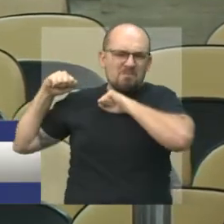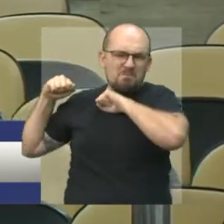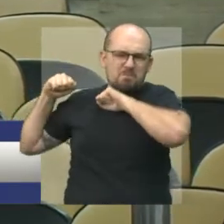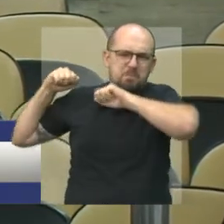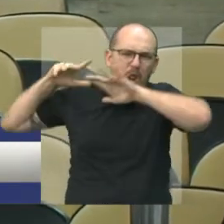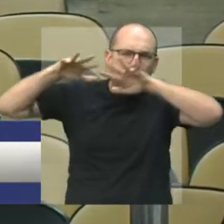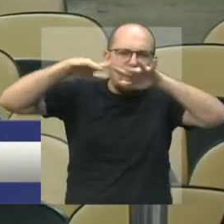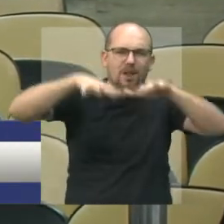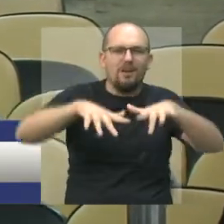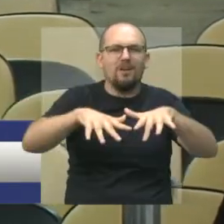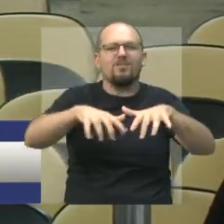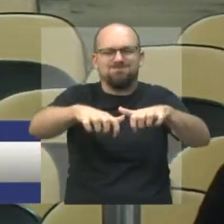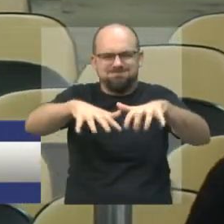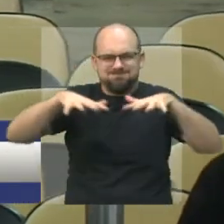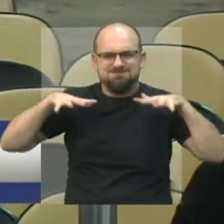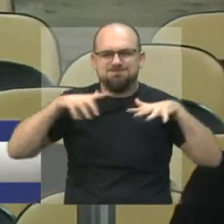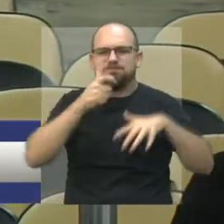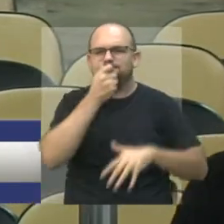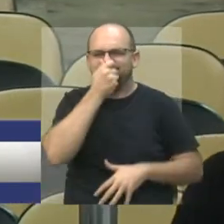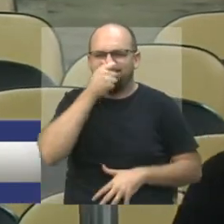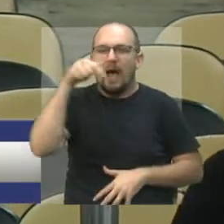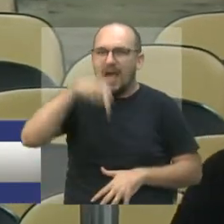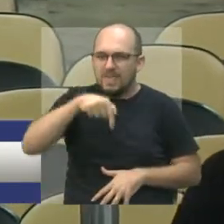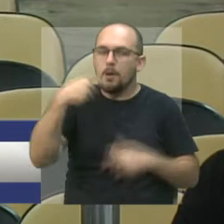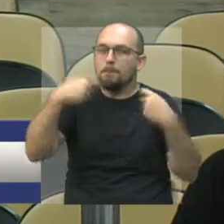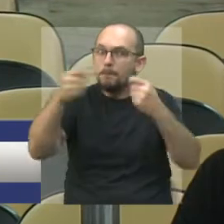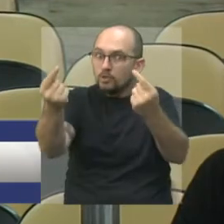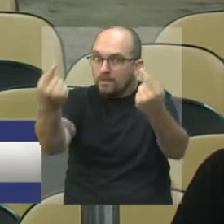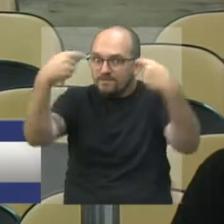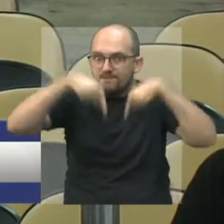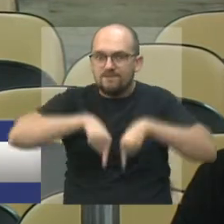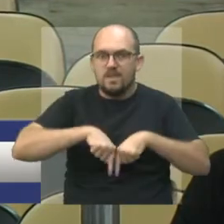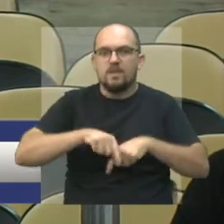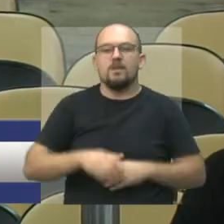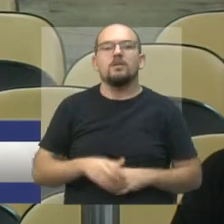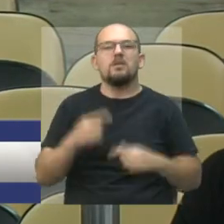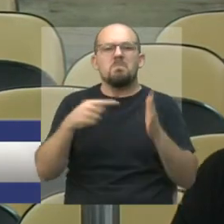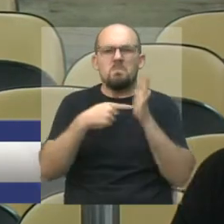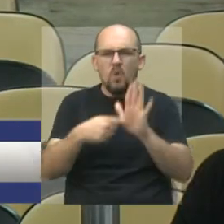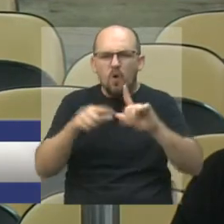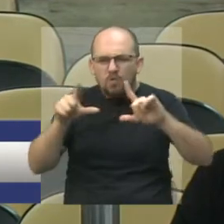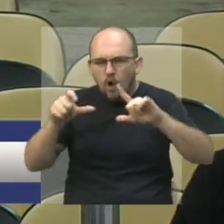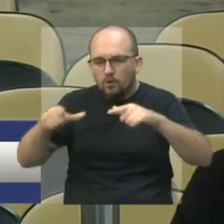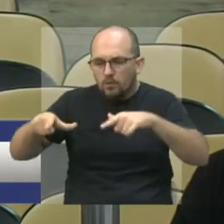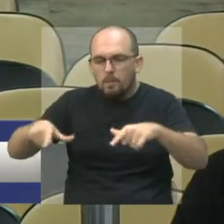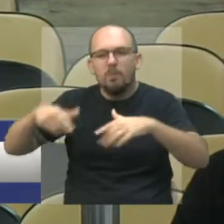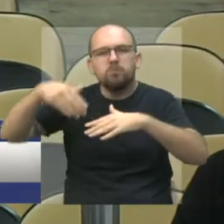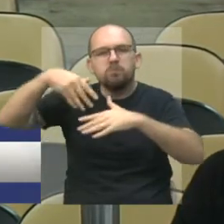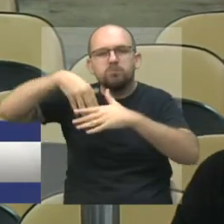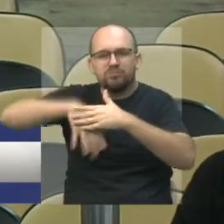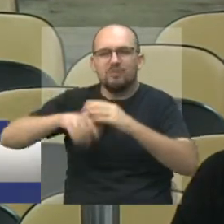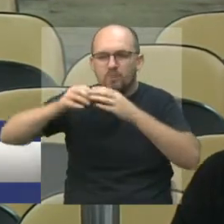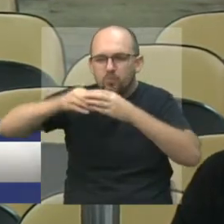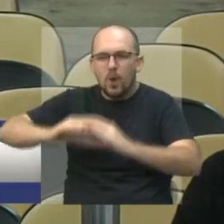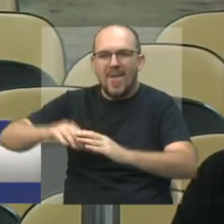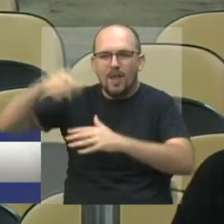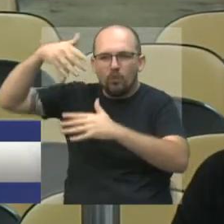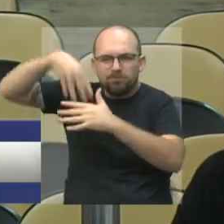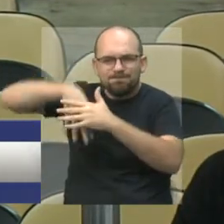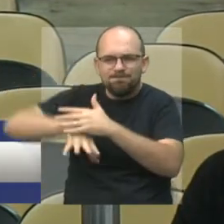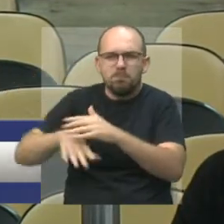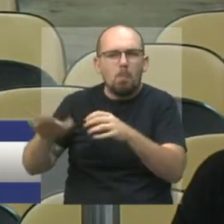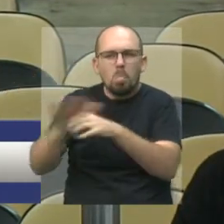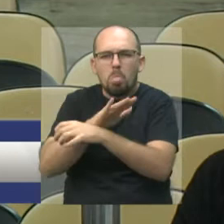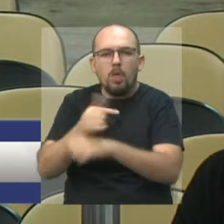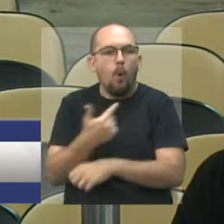vocês. Eles fizeram alguns apontamentos simples, como mostraram foto de bueiros entupidos, outros questões de